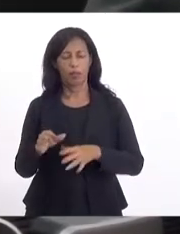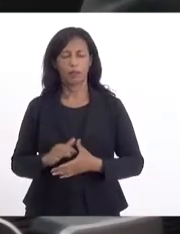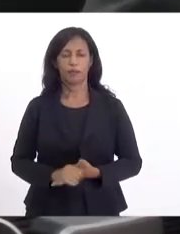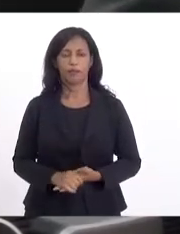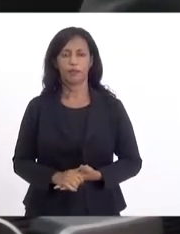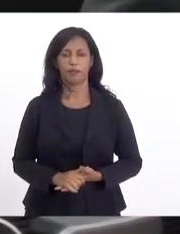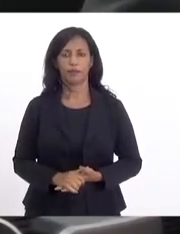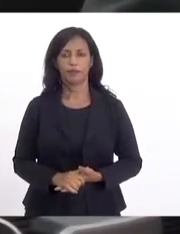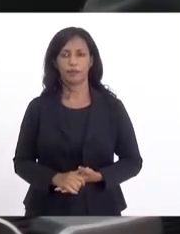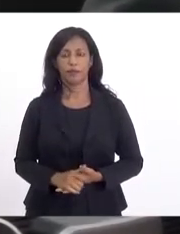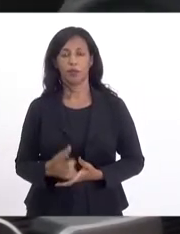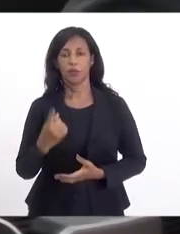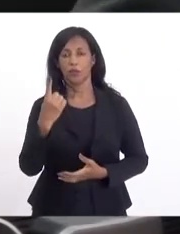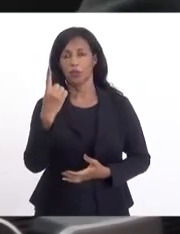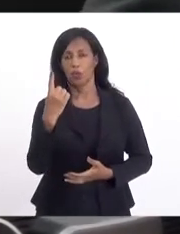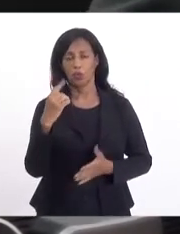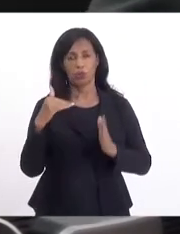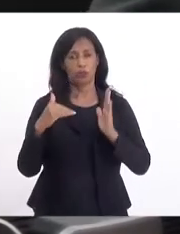fazer, deputada Renata,